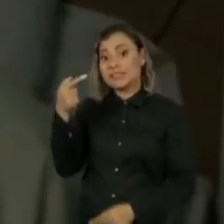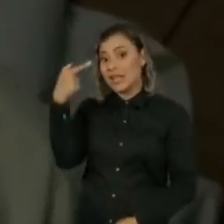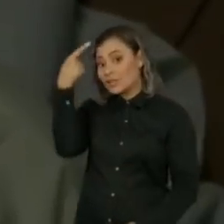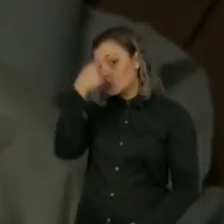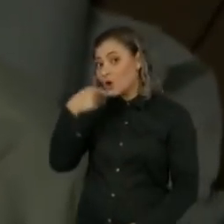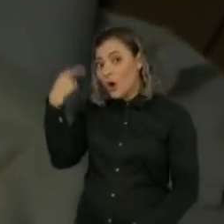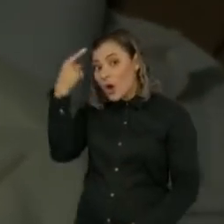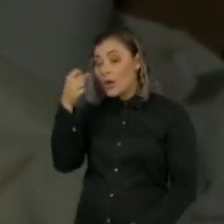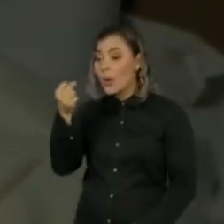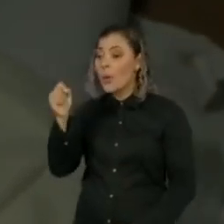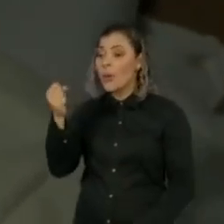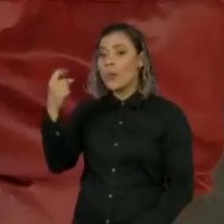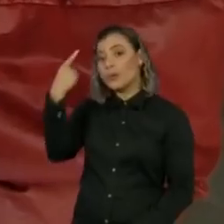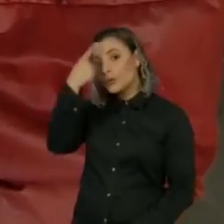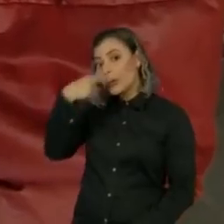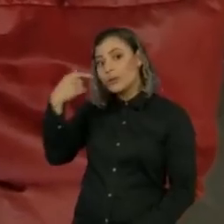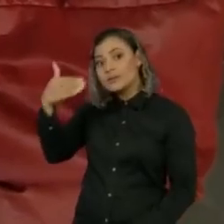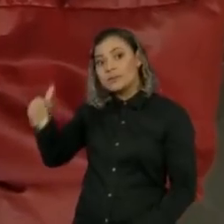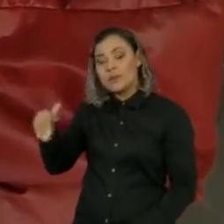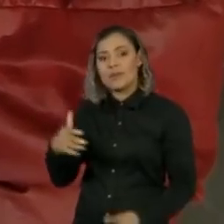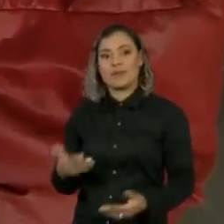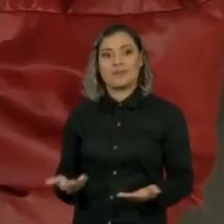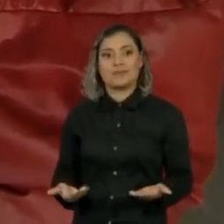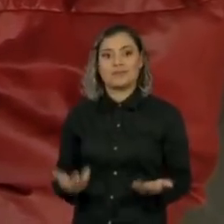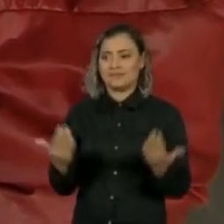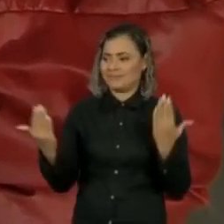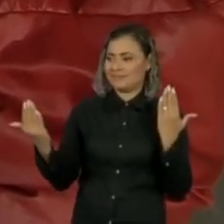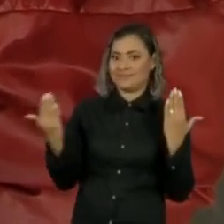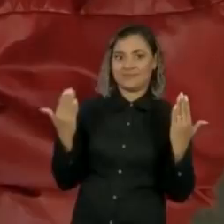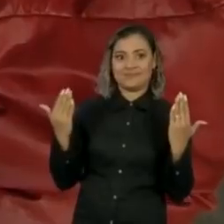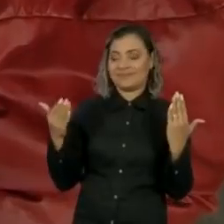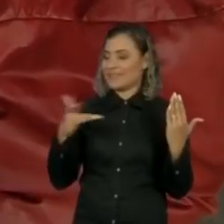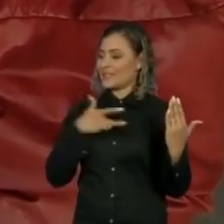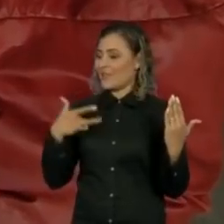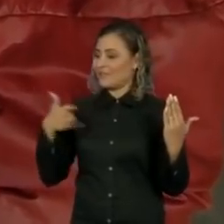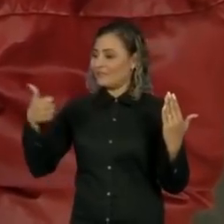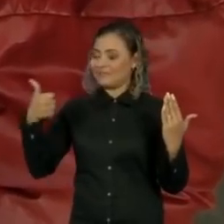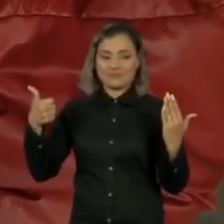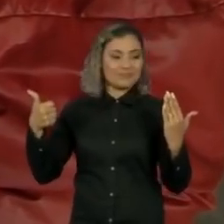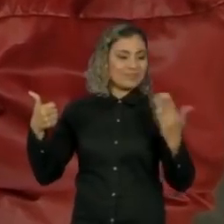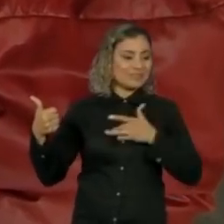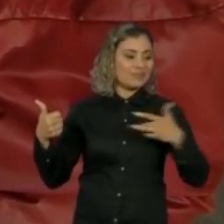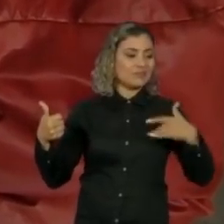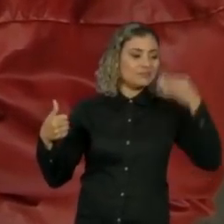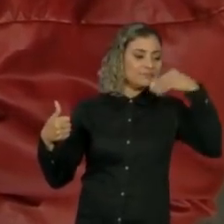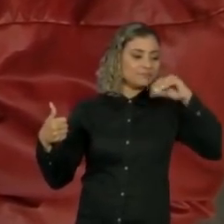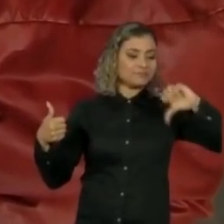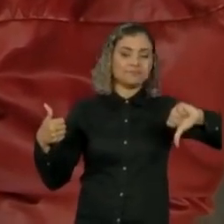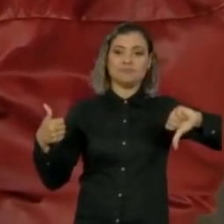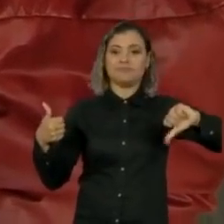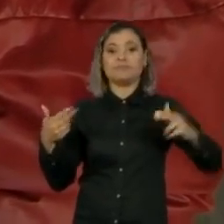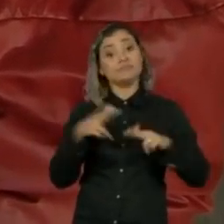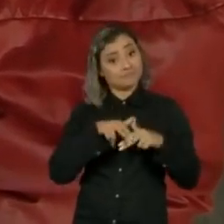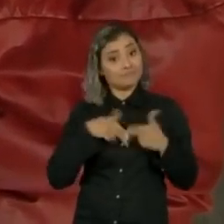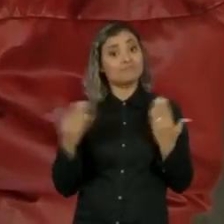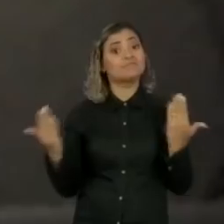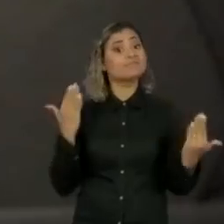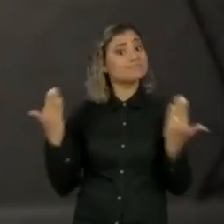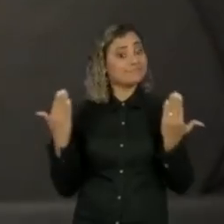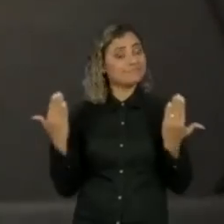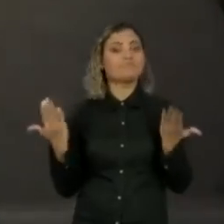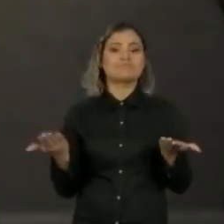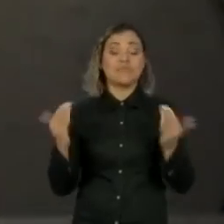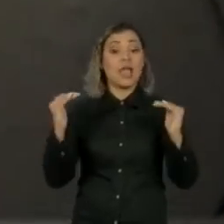7 horas e meia a 8 horas e meia. Uhum. Existe um intervalo ali em que a população mais saudável se encontra. Nós estamos